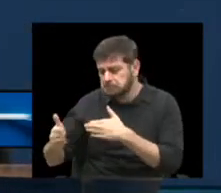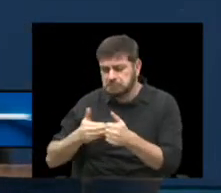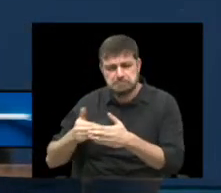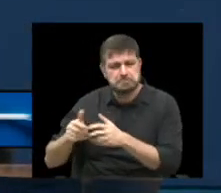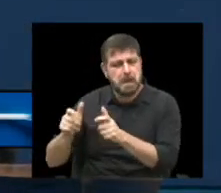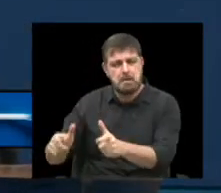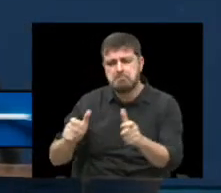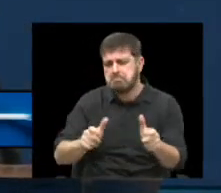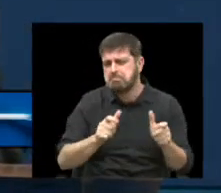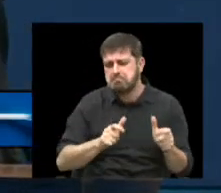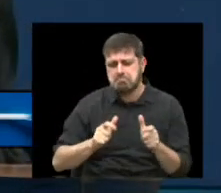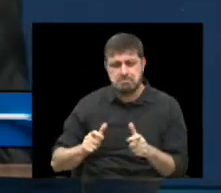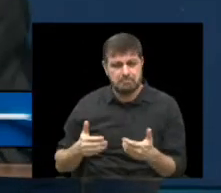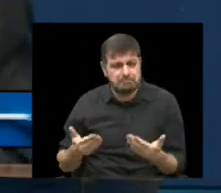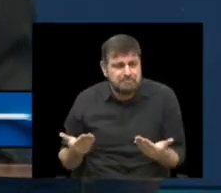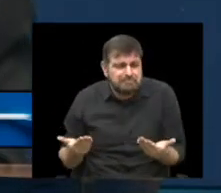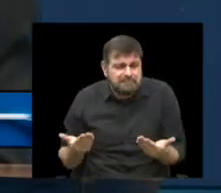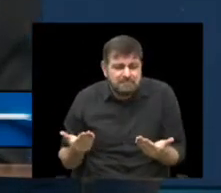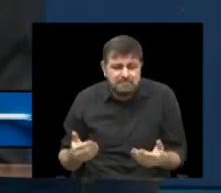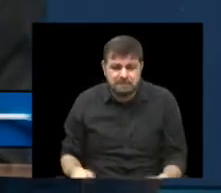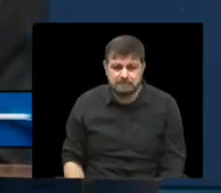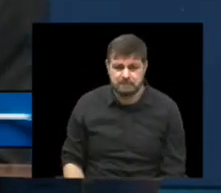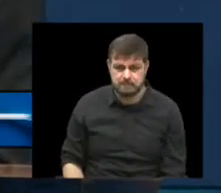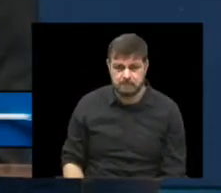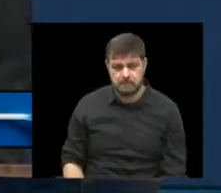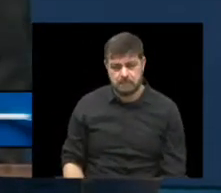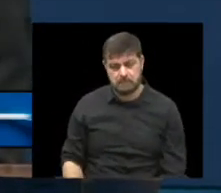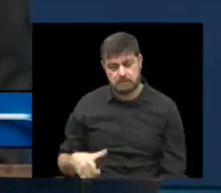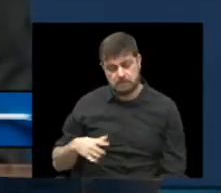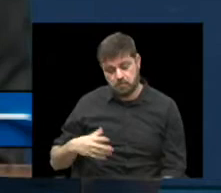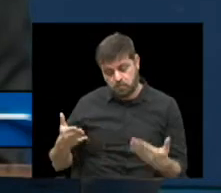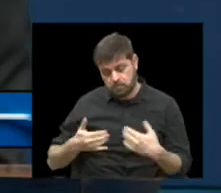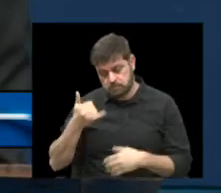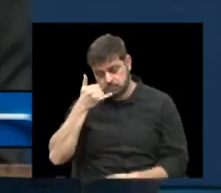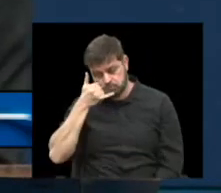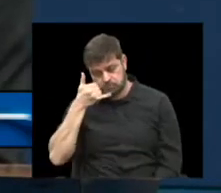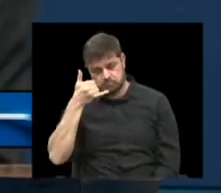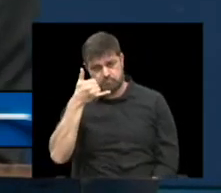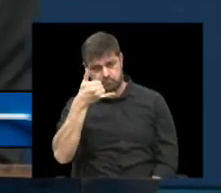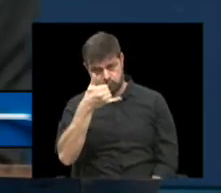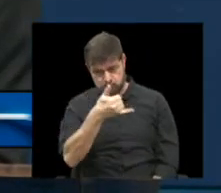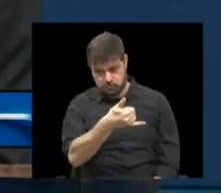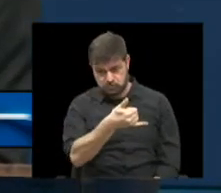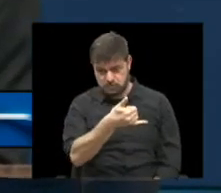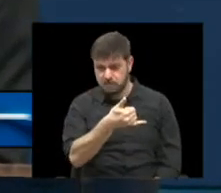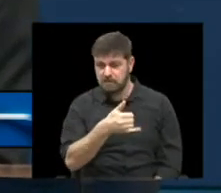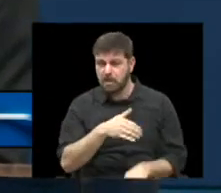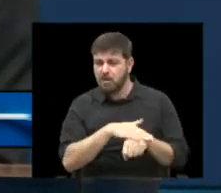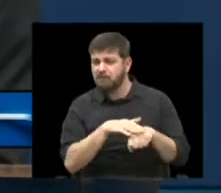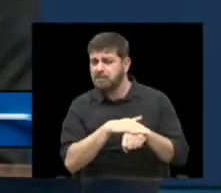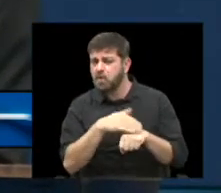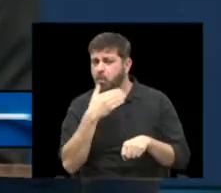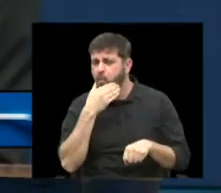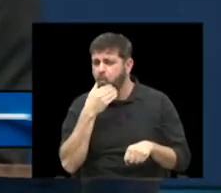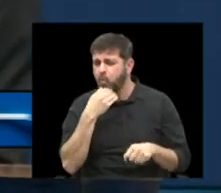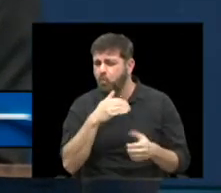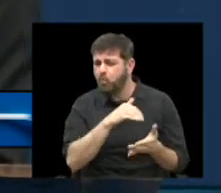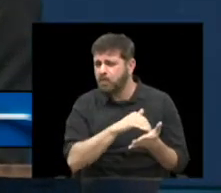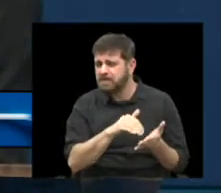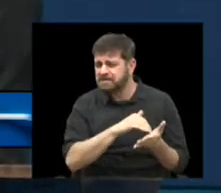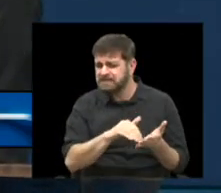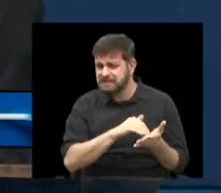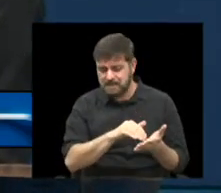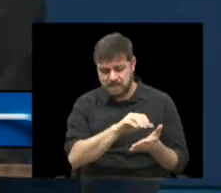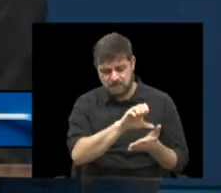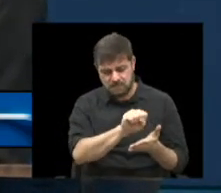lugar. Então, eu liguei hoje para o secretário da Coab, o